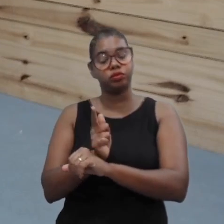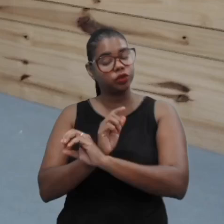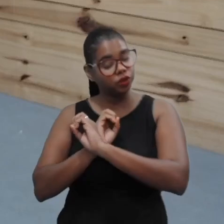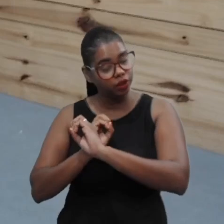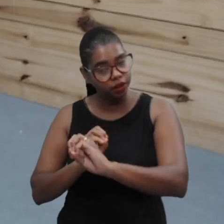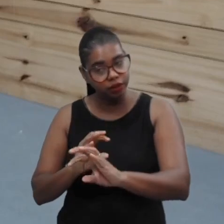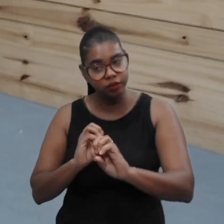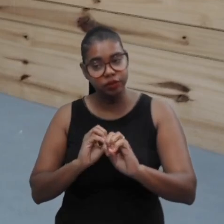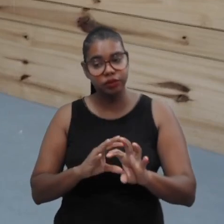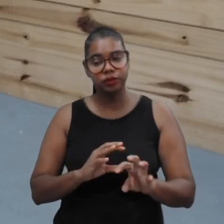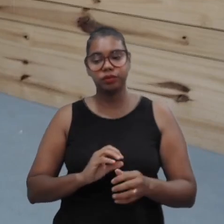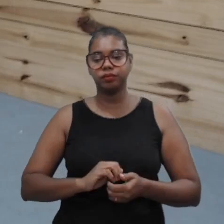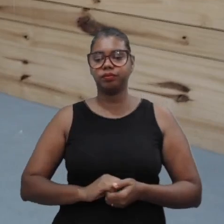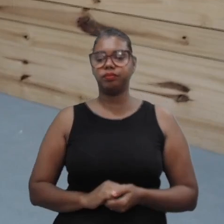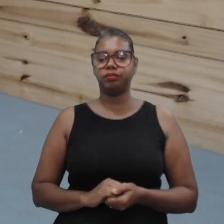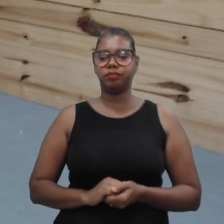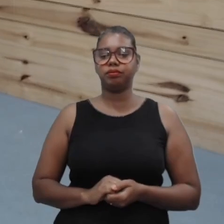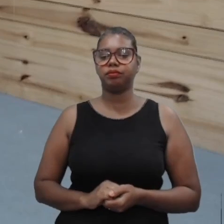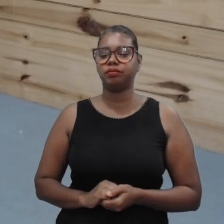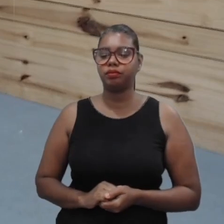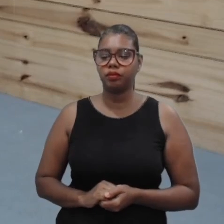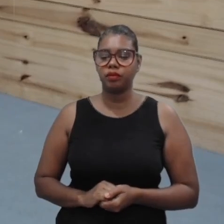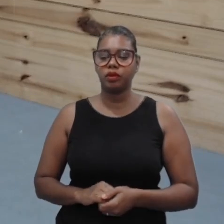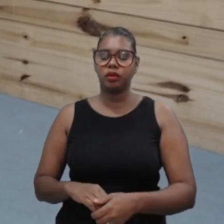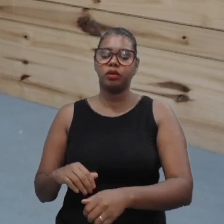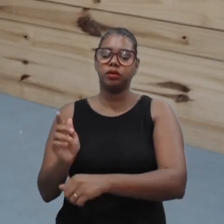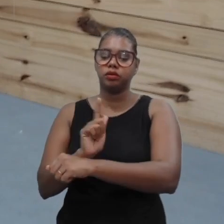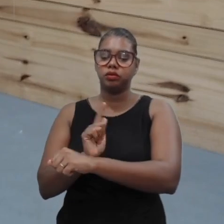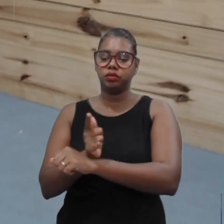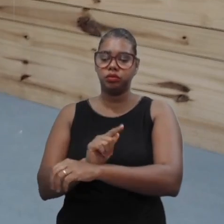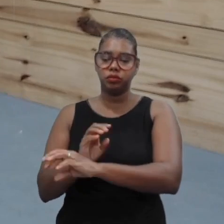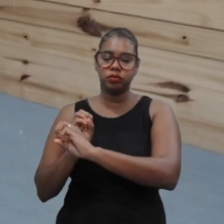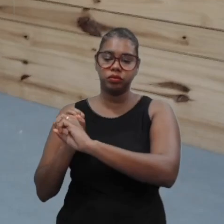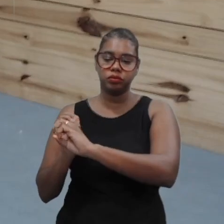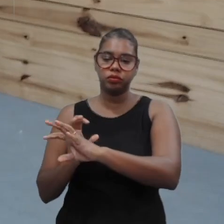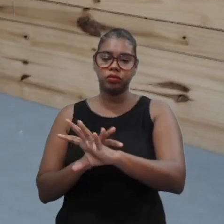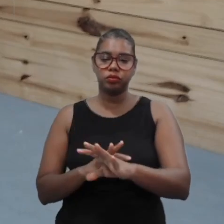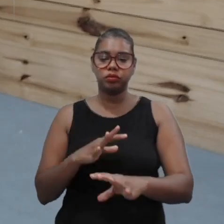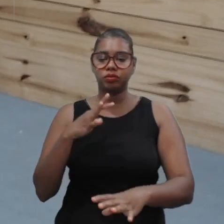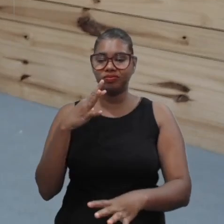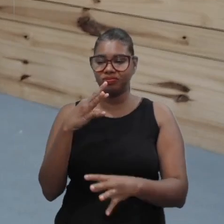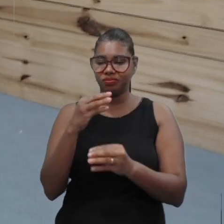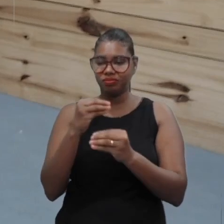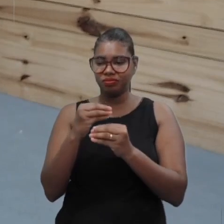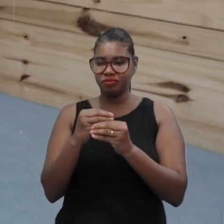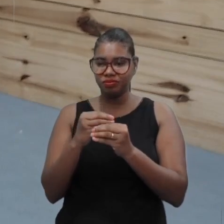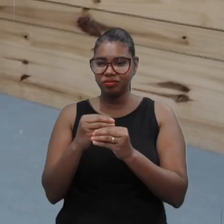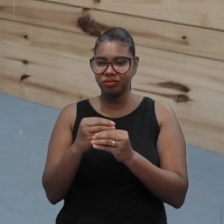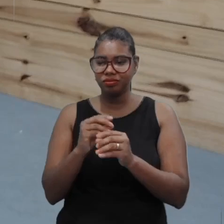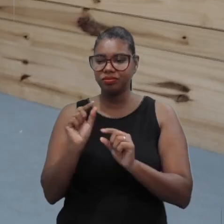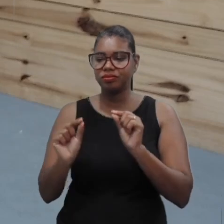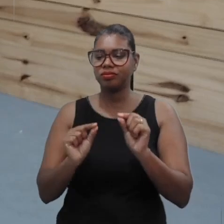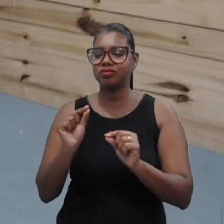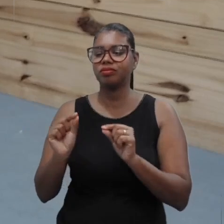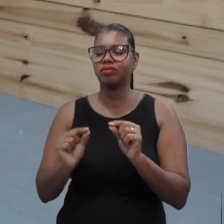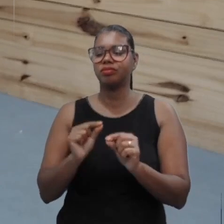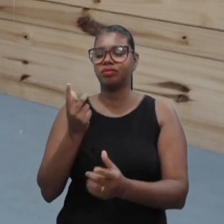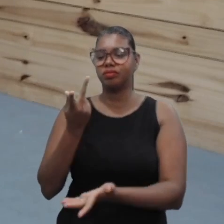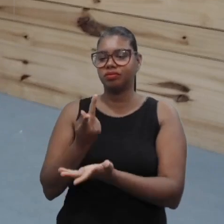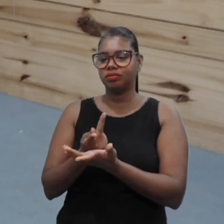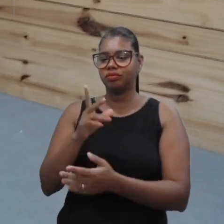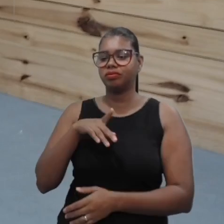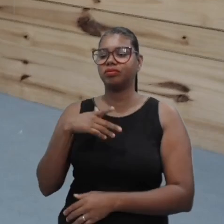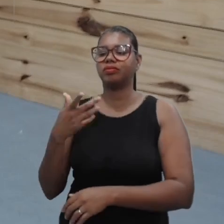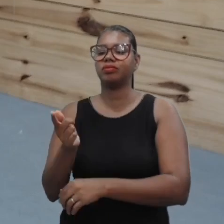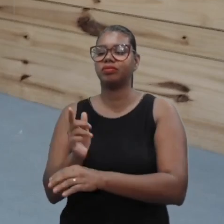educacional. Então, a concepção de gestão educacional é o momento de implicar esse movimento da ação, da